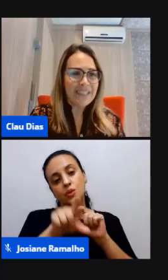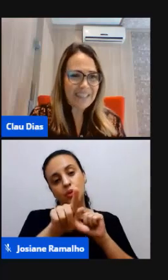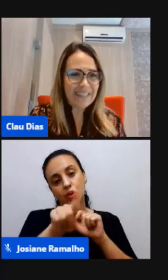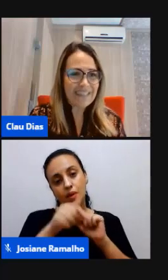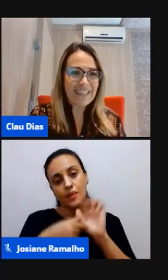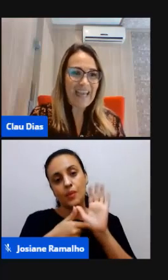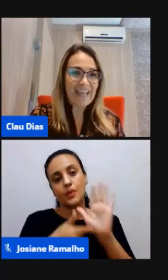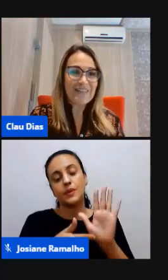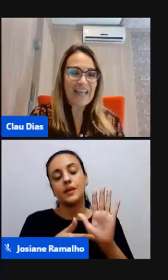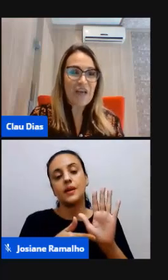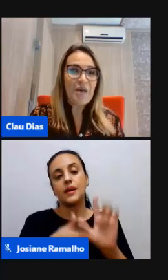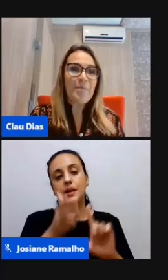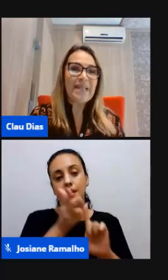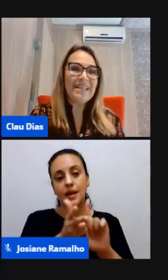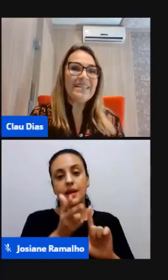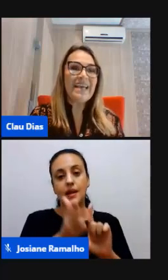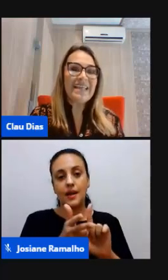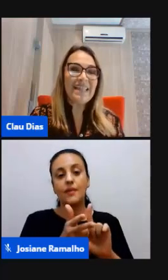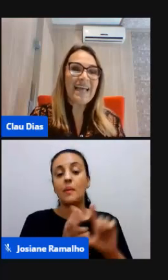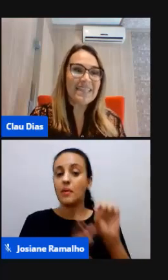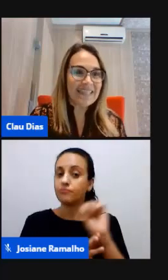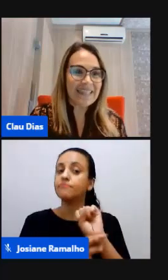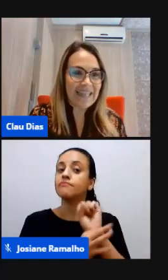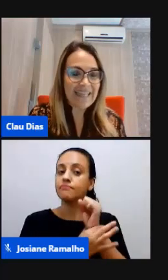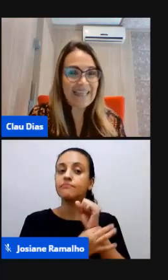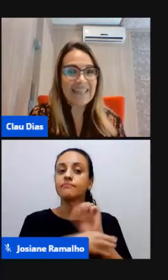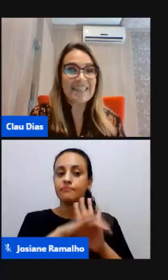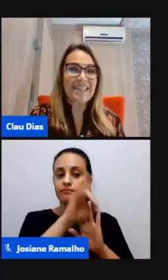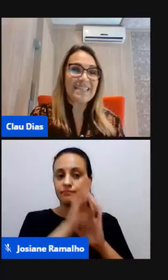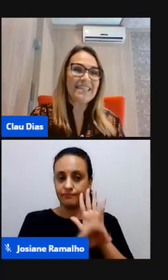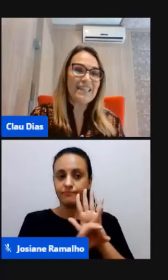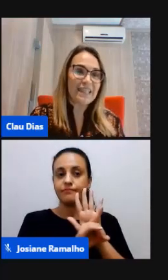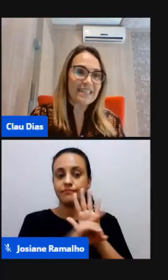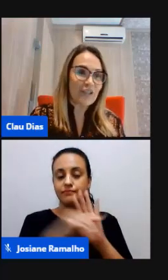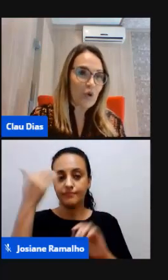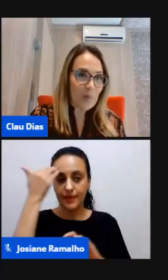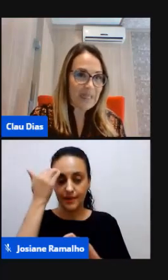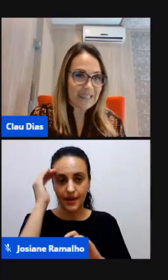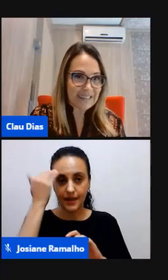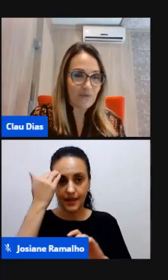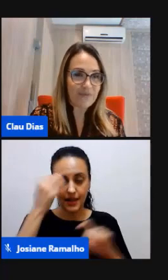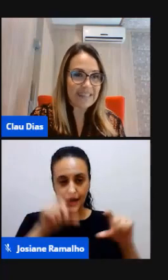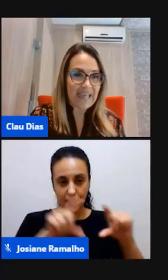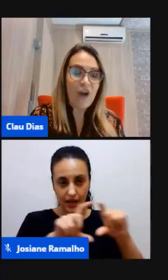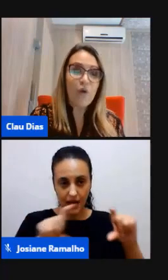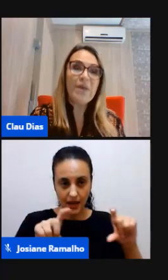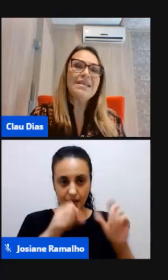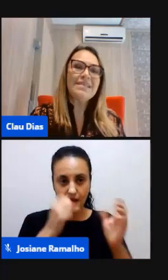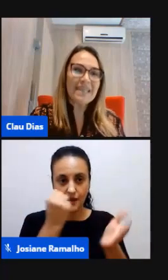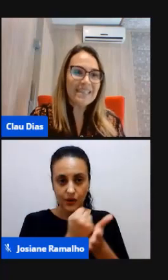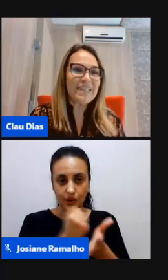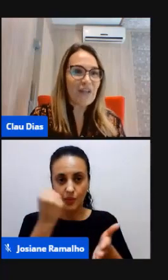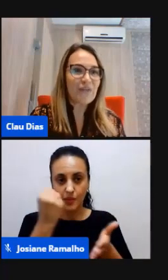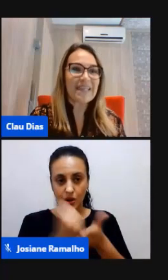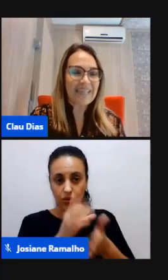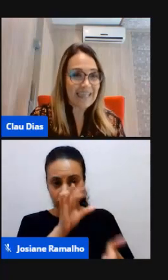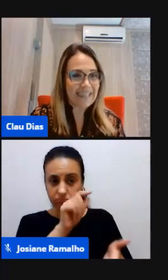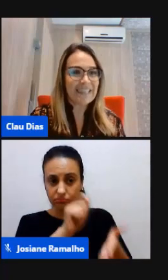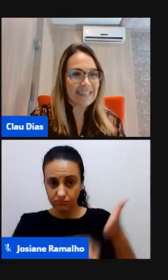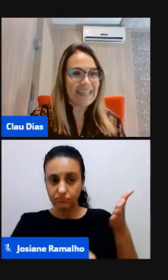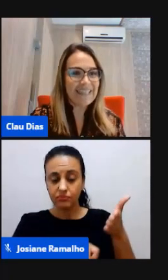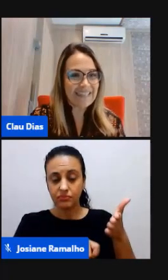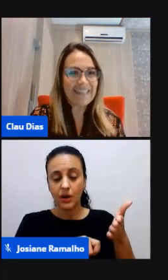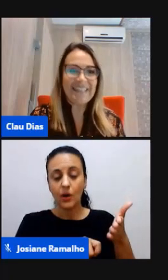Para garantir esse direito, né? Para entender que lá nas entrelinhas da escrita dessa documentação oficial está dizendo que